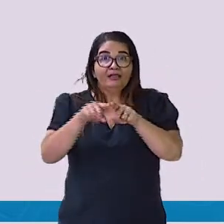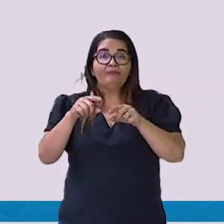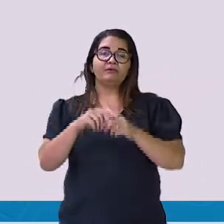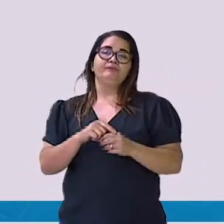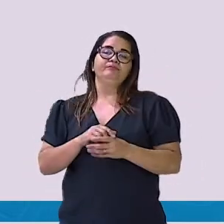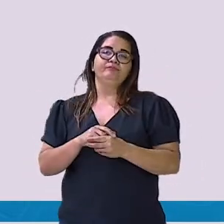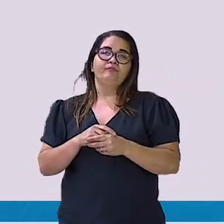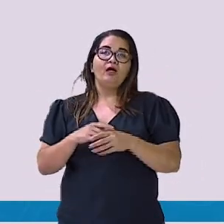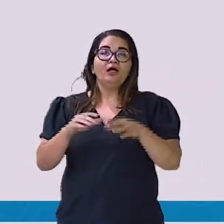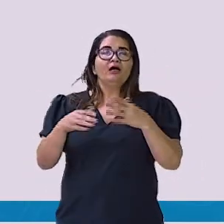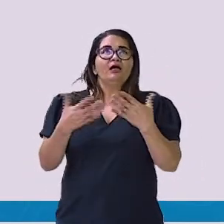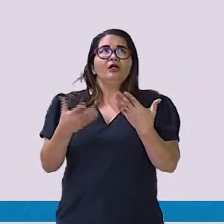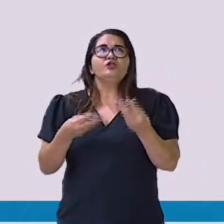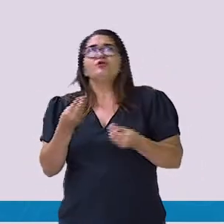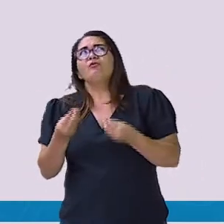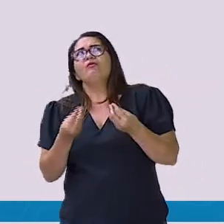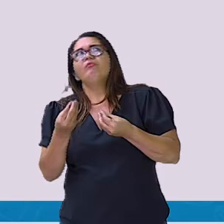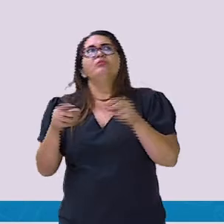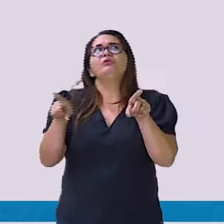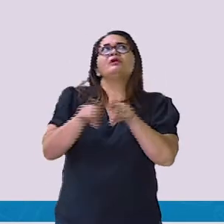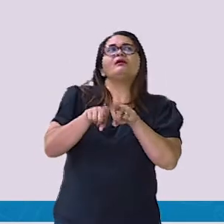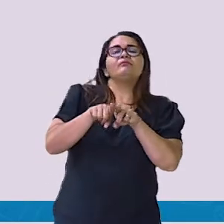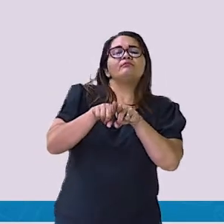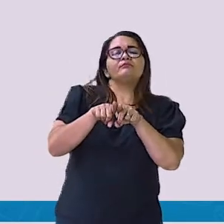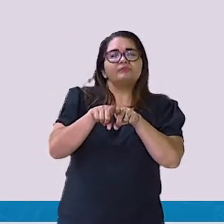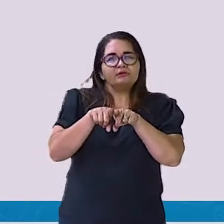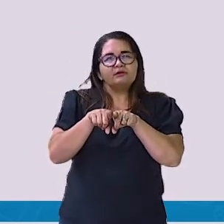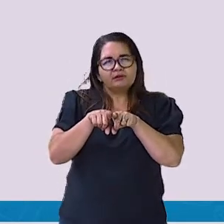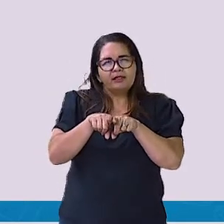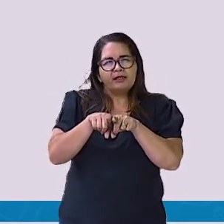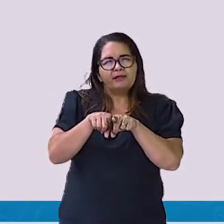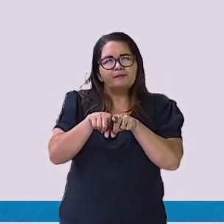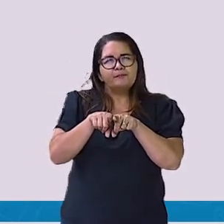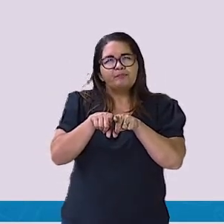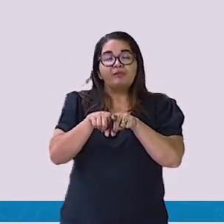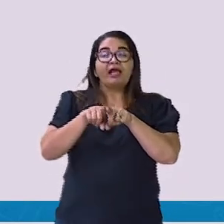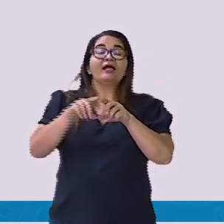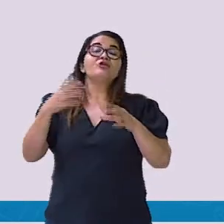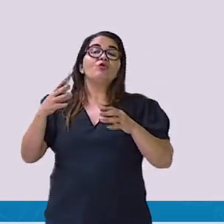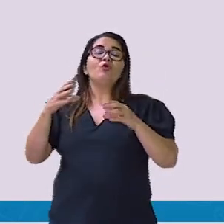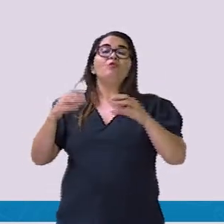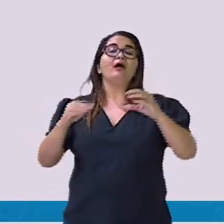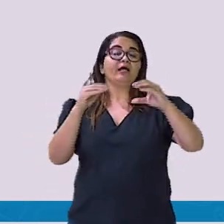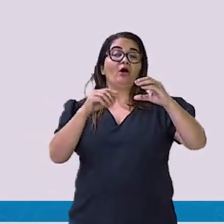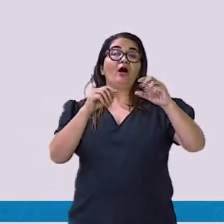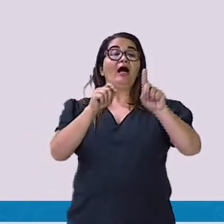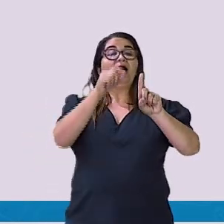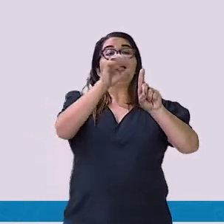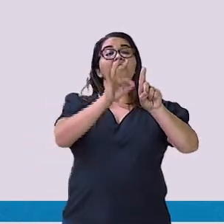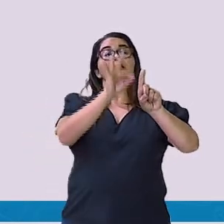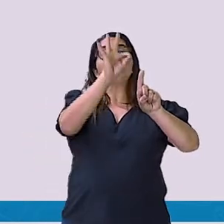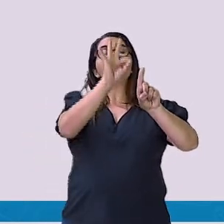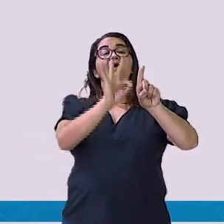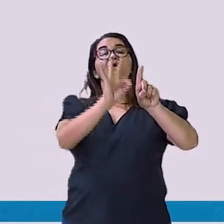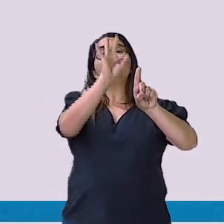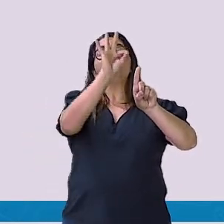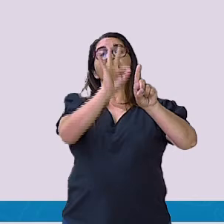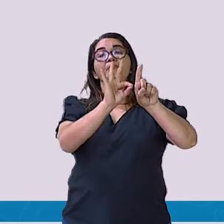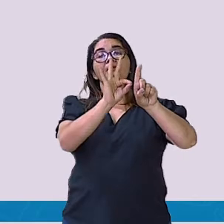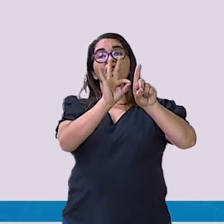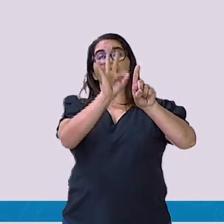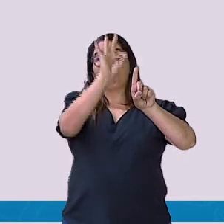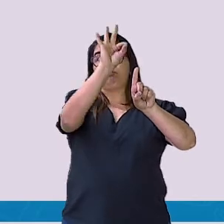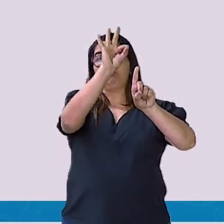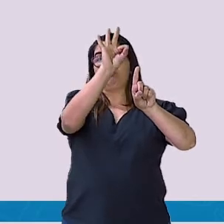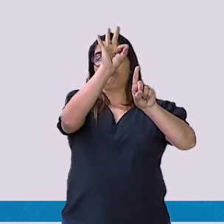não existe muita diferença entre a temperatura máxima e a temperatura mínima. Mas nós vamos ver, por